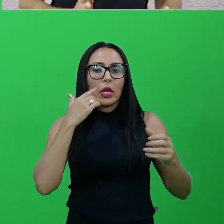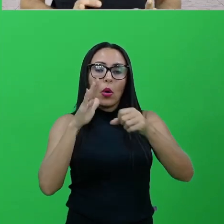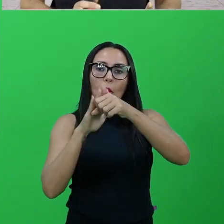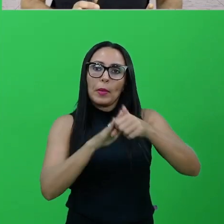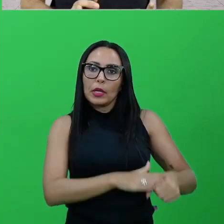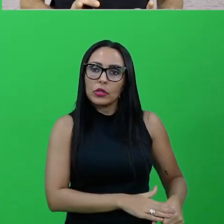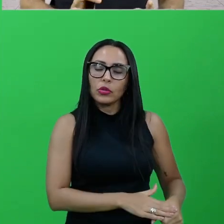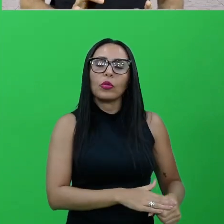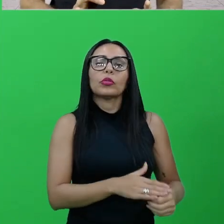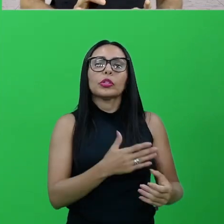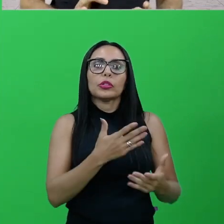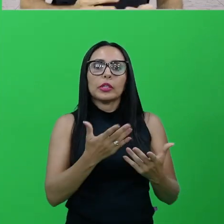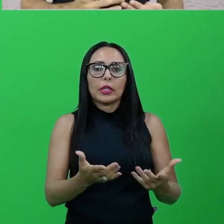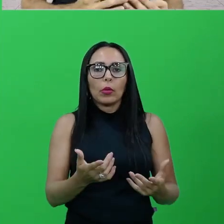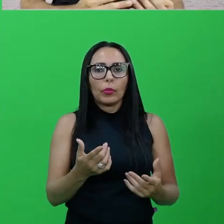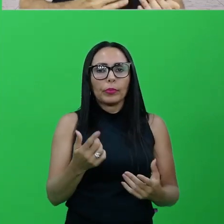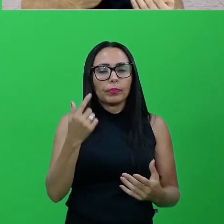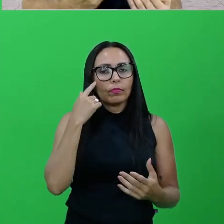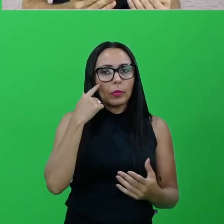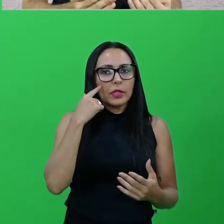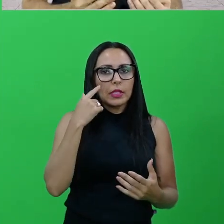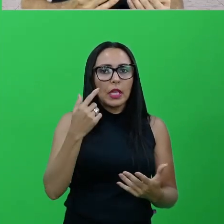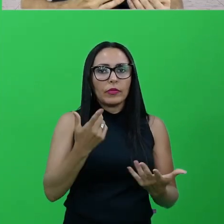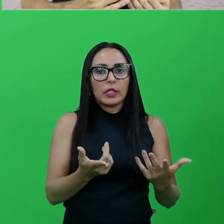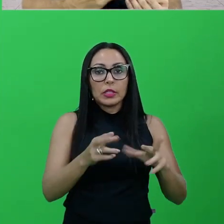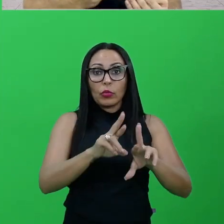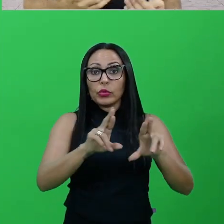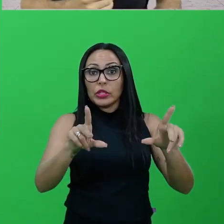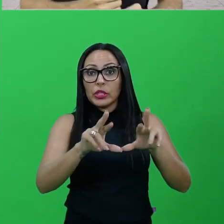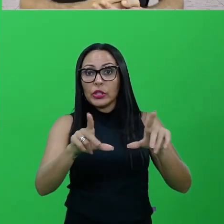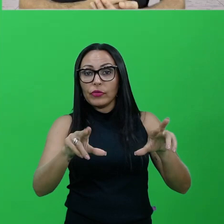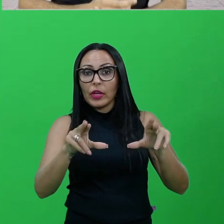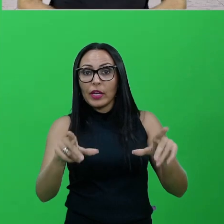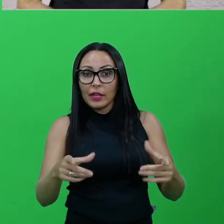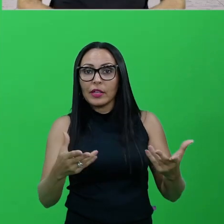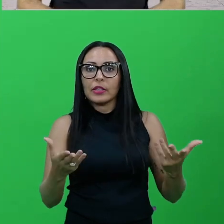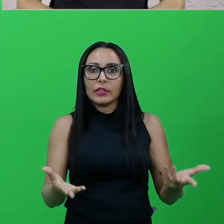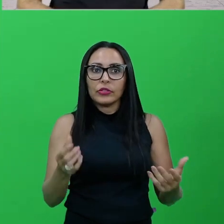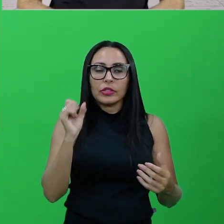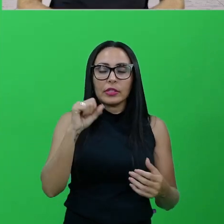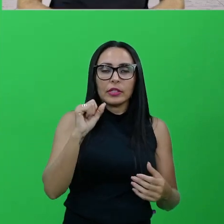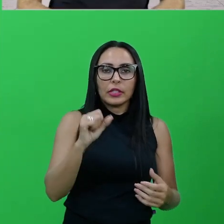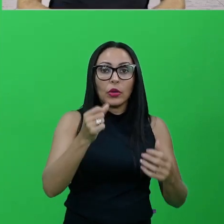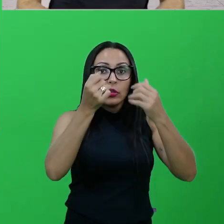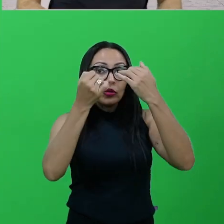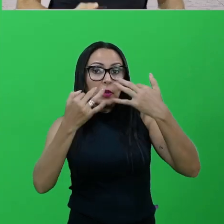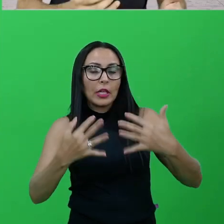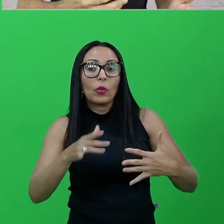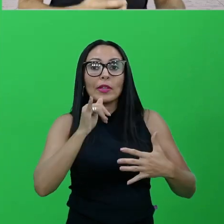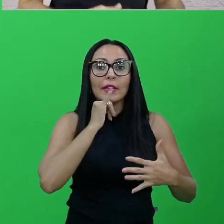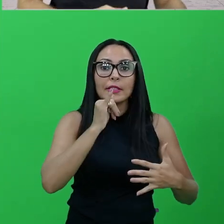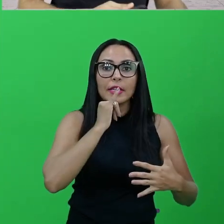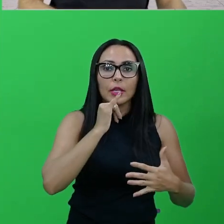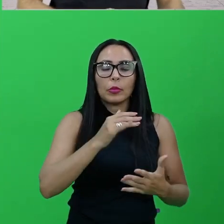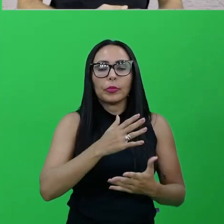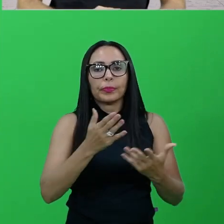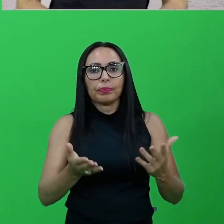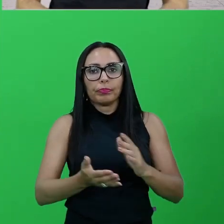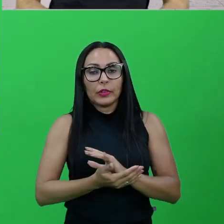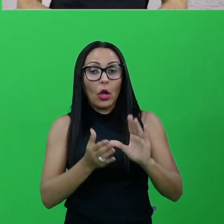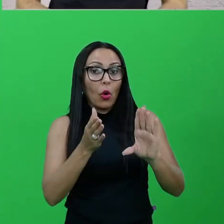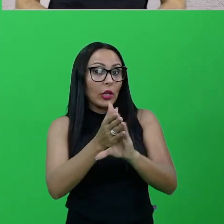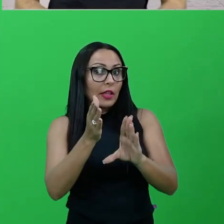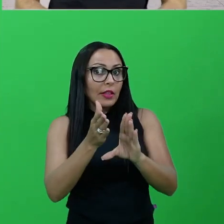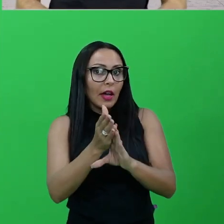observe que são coisas de natureza distinta daquelas coisas que eu mencionei enquanto exemplos de antecedentes orientados